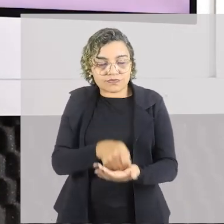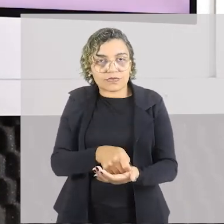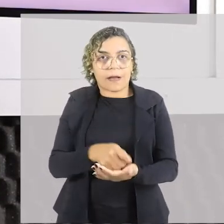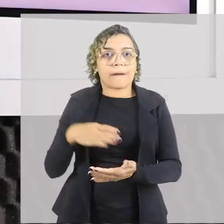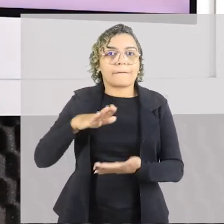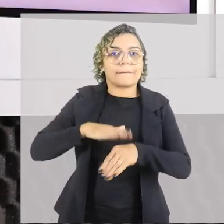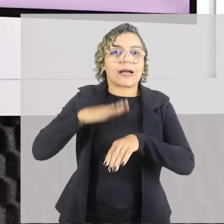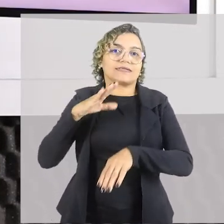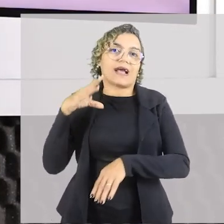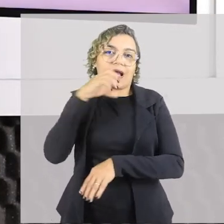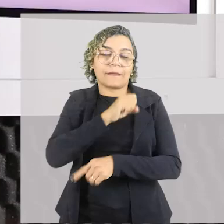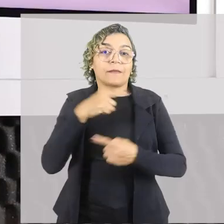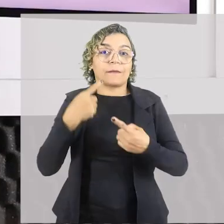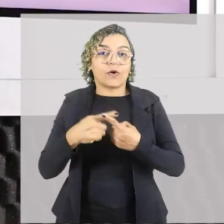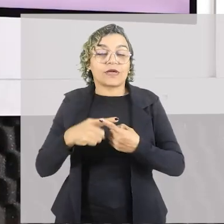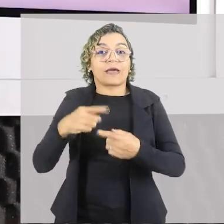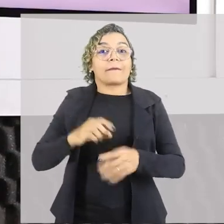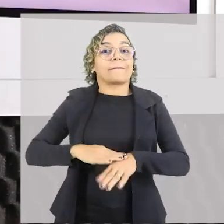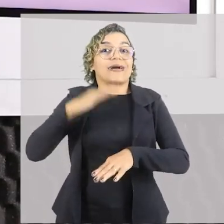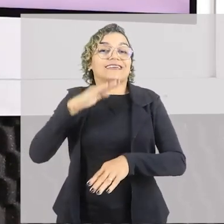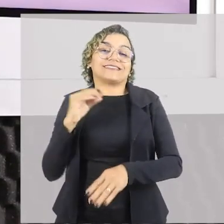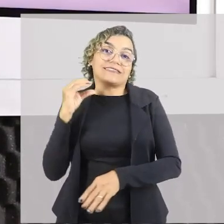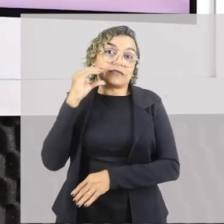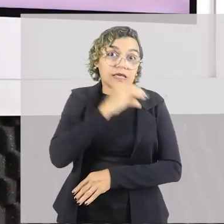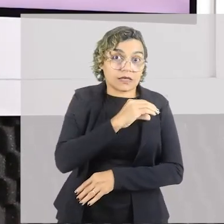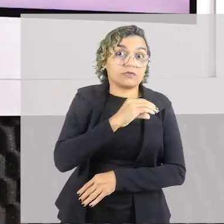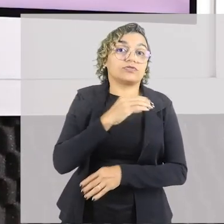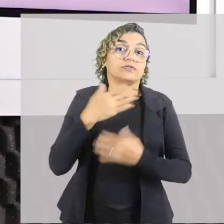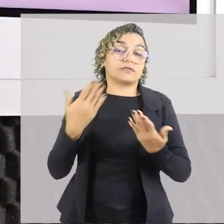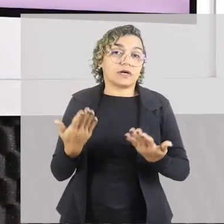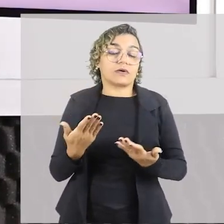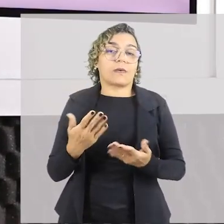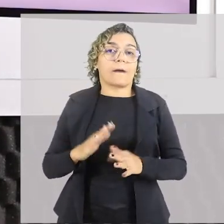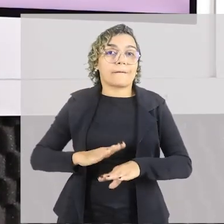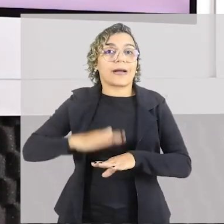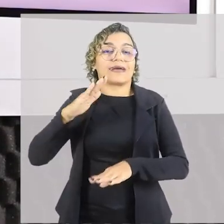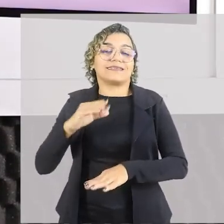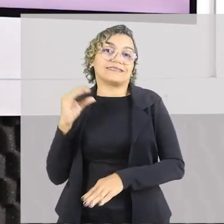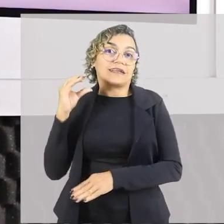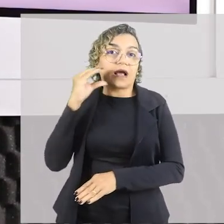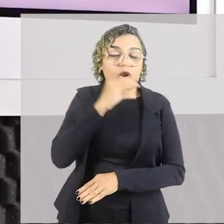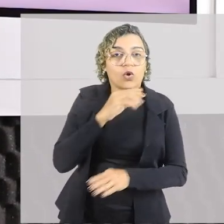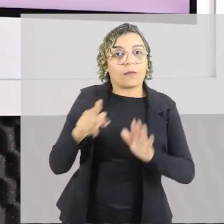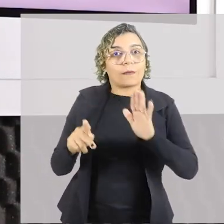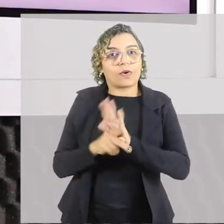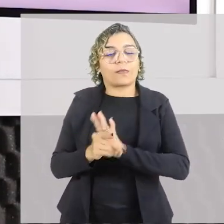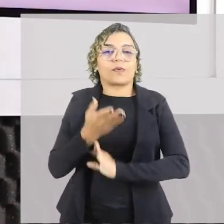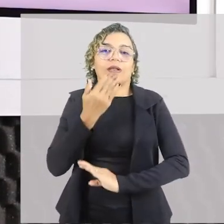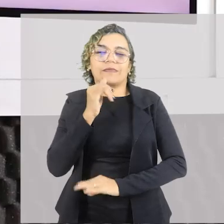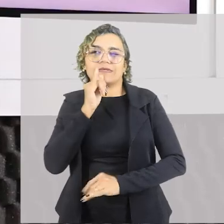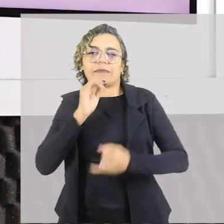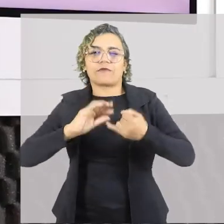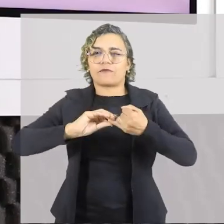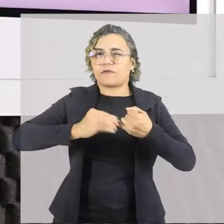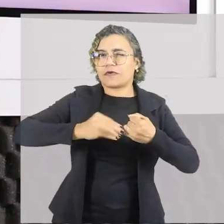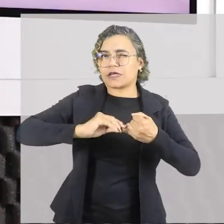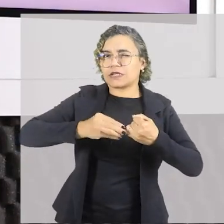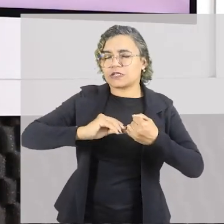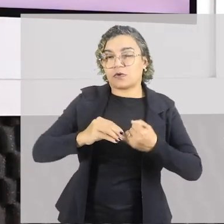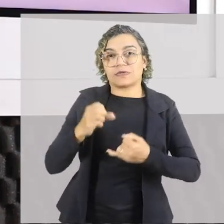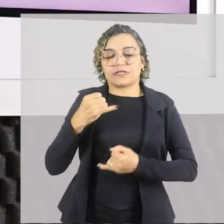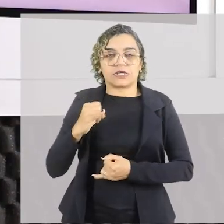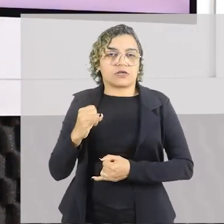mais quente. E ficar mais quente faz a água fornecer mais calor para o alimento. Então, por exemplo, um feijão, tu vai cozinhar numa panela